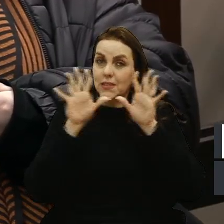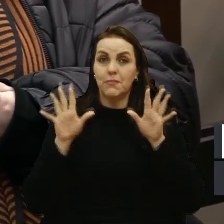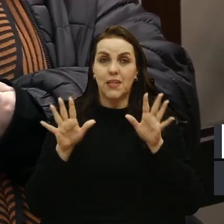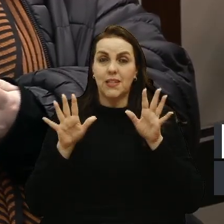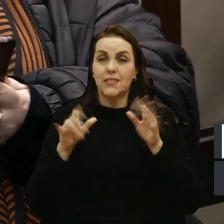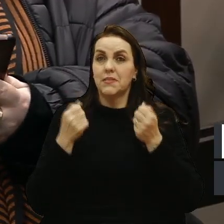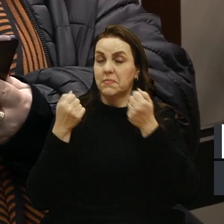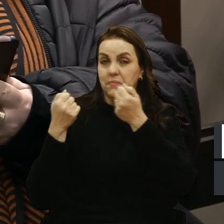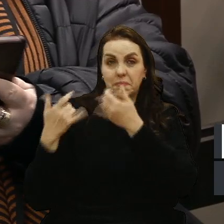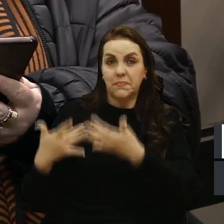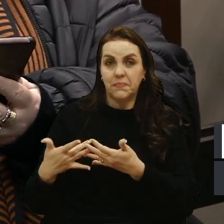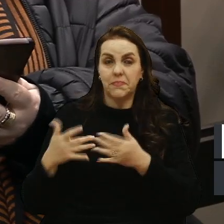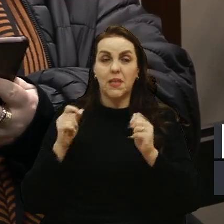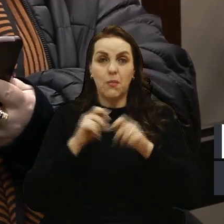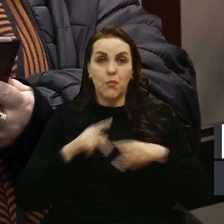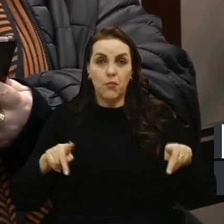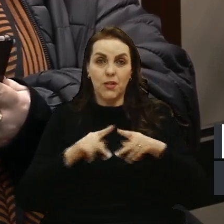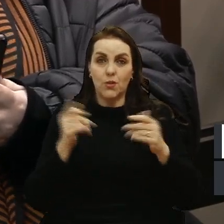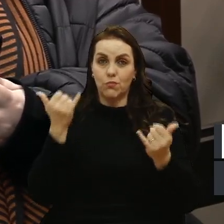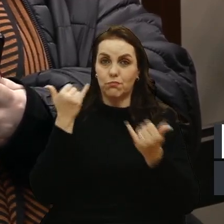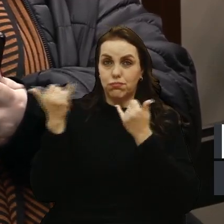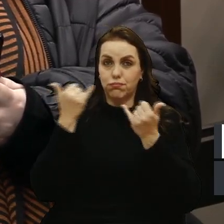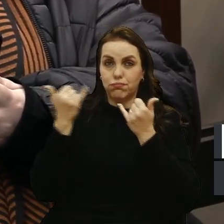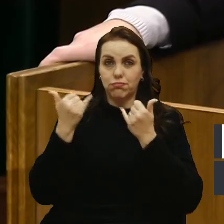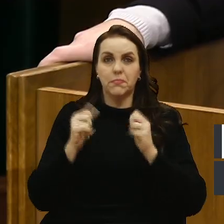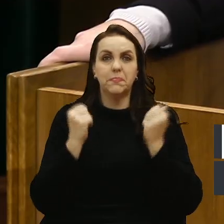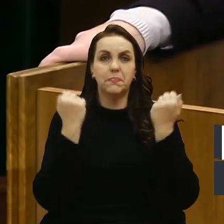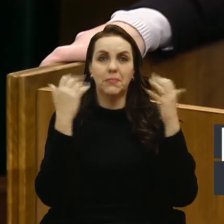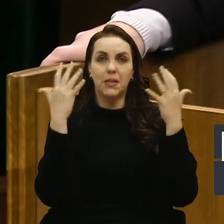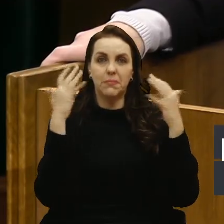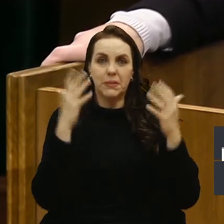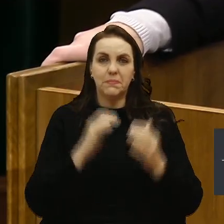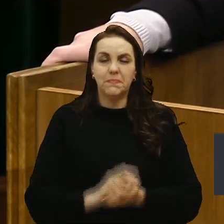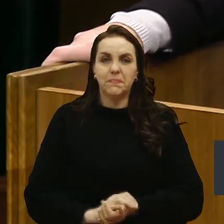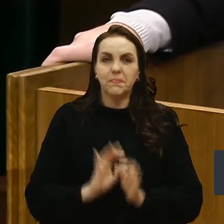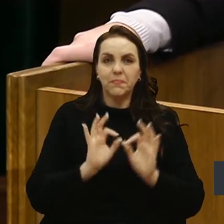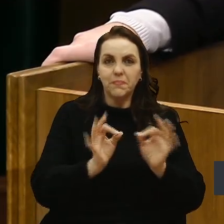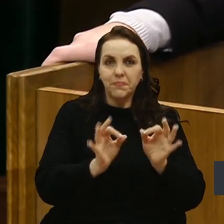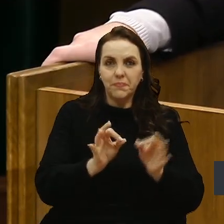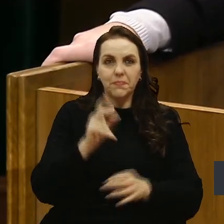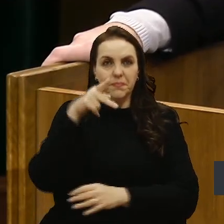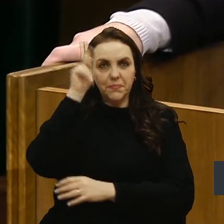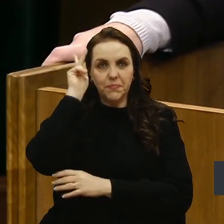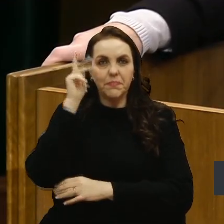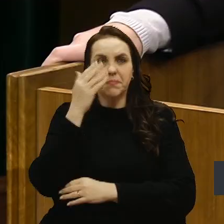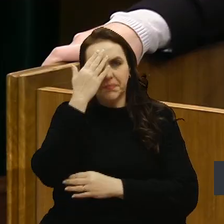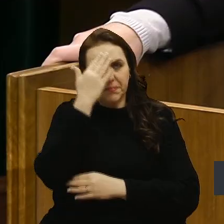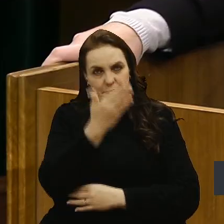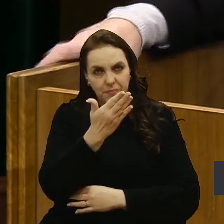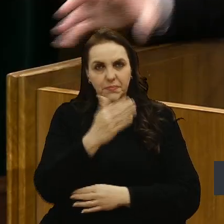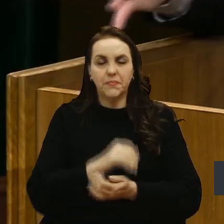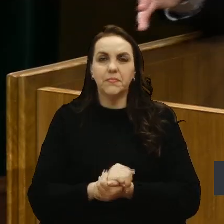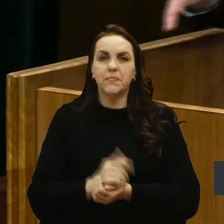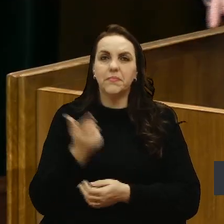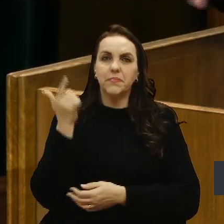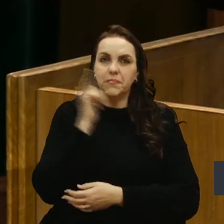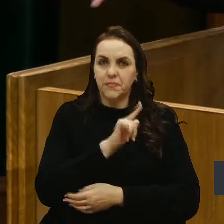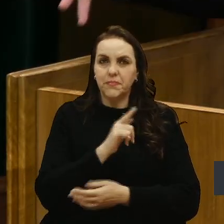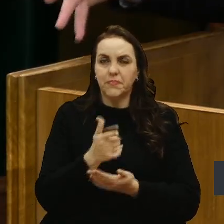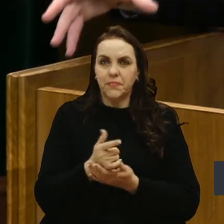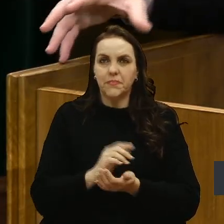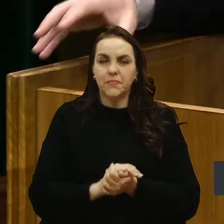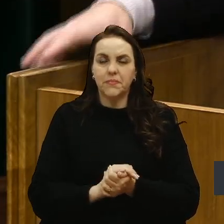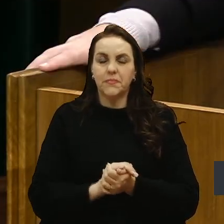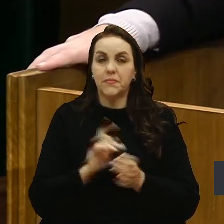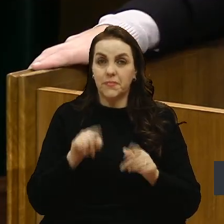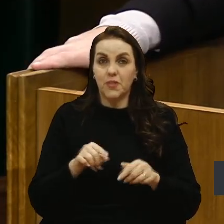coisas lá e o povo vai se informando. Muito obrigado, parabéns. Uma parte, vereador. Certo, vereador, obrigado. E essa conquista, ela vem, né? Bem no